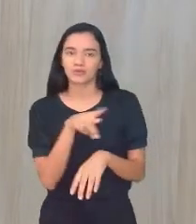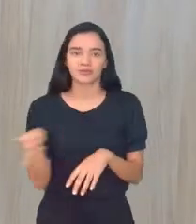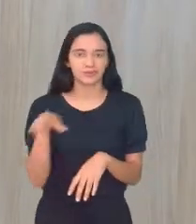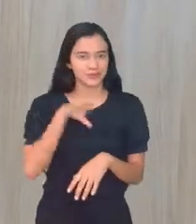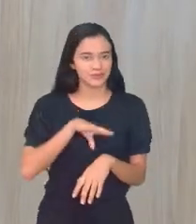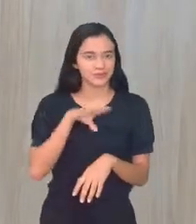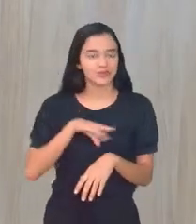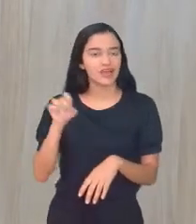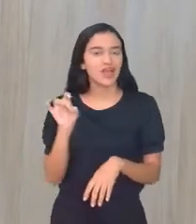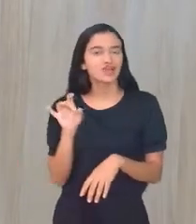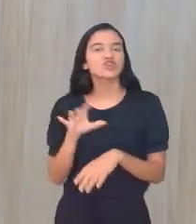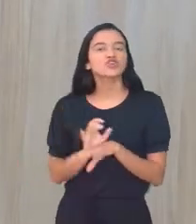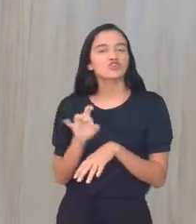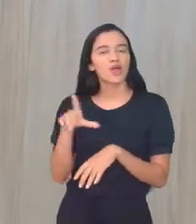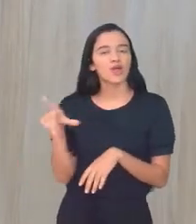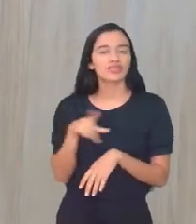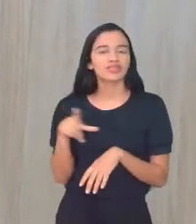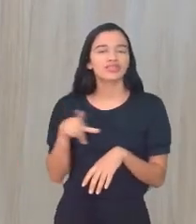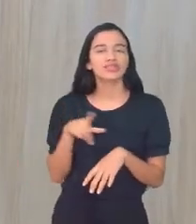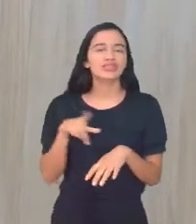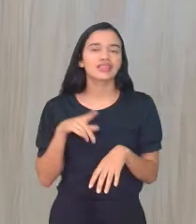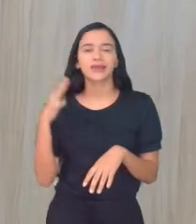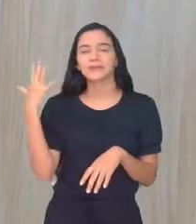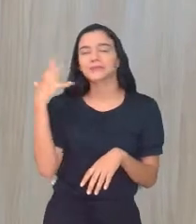gata. E tudo, ó,